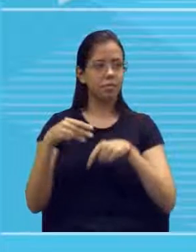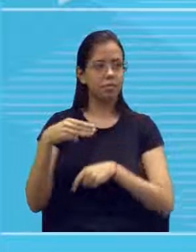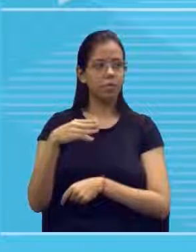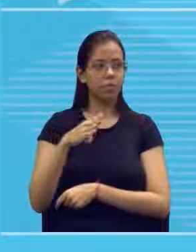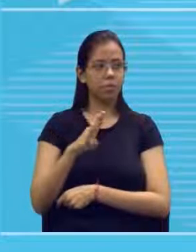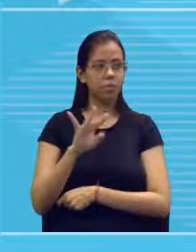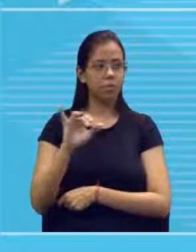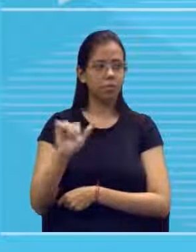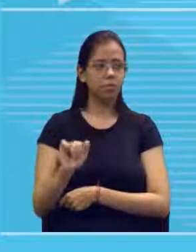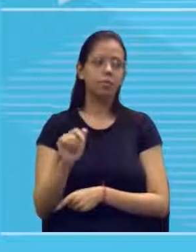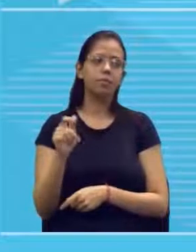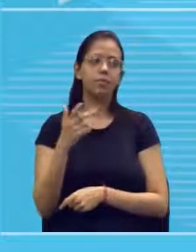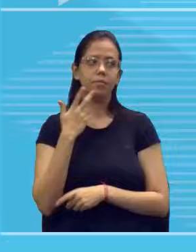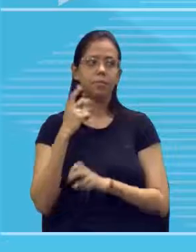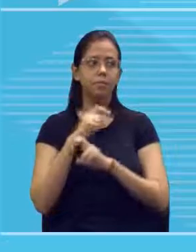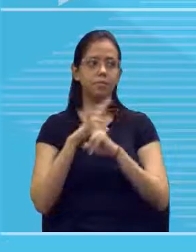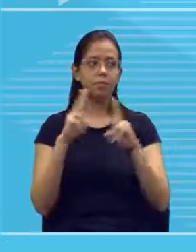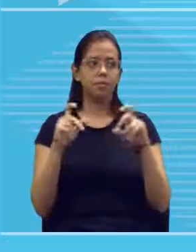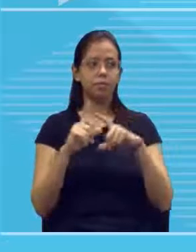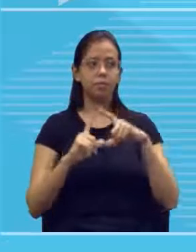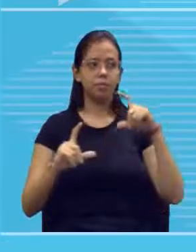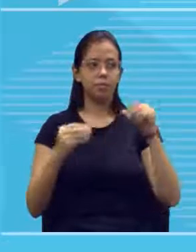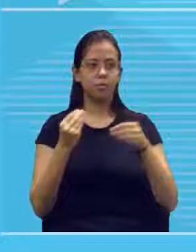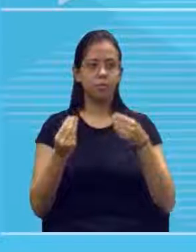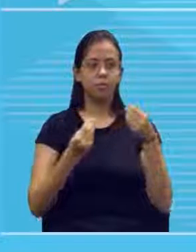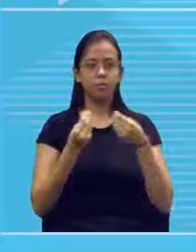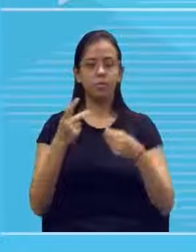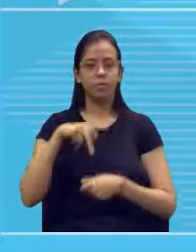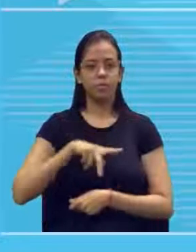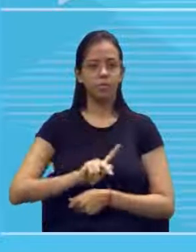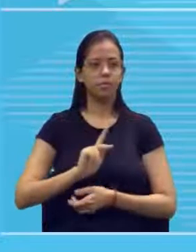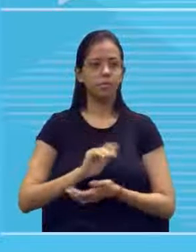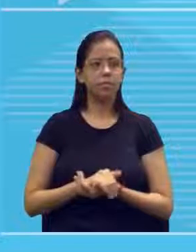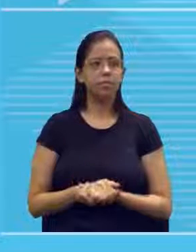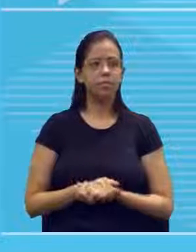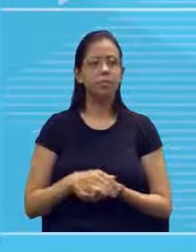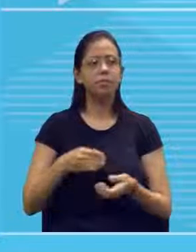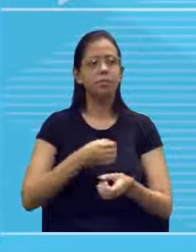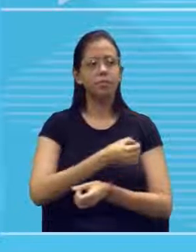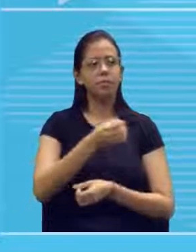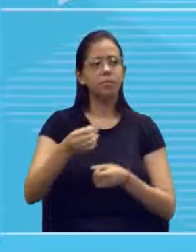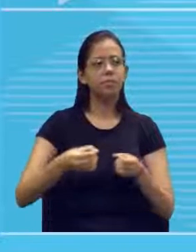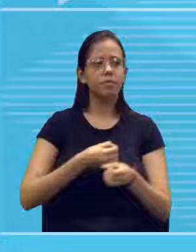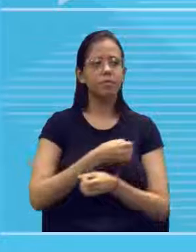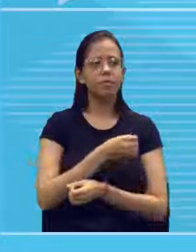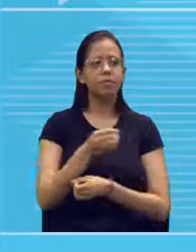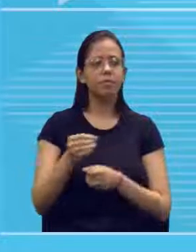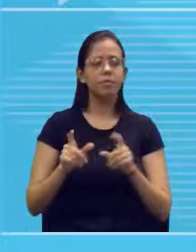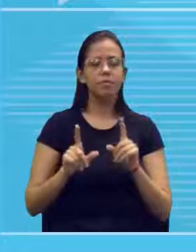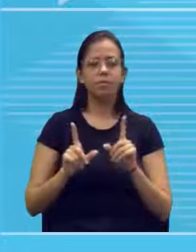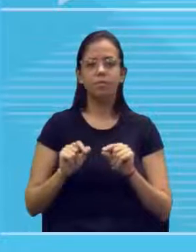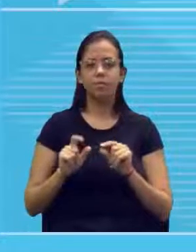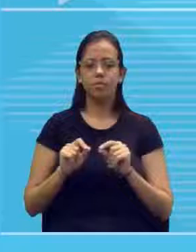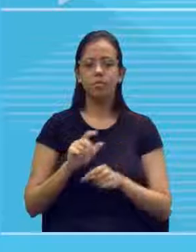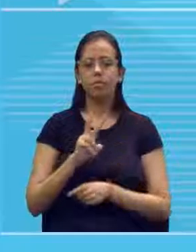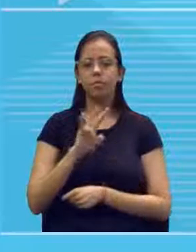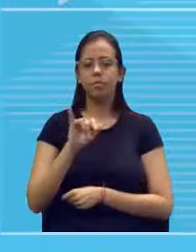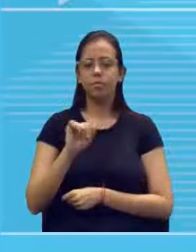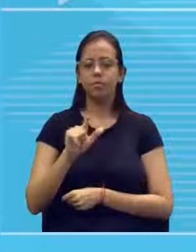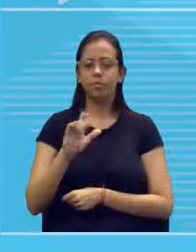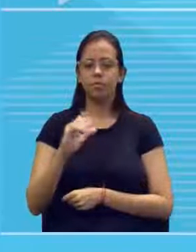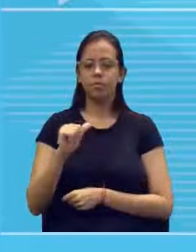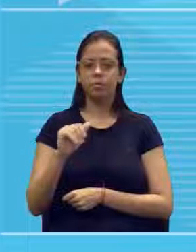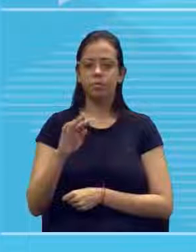trazendo também a lua como irmãos gêmeos EA Via Láctea para Esses povos em a Via